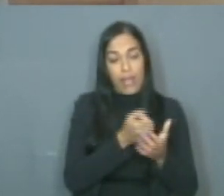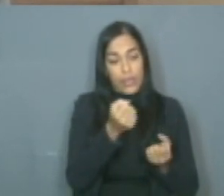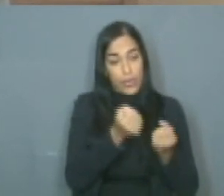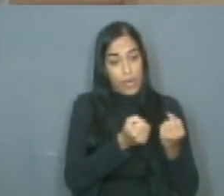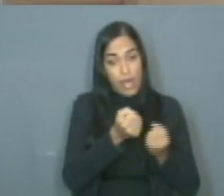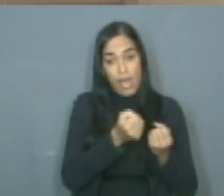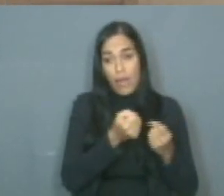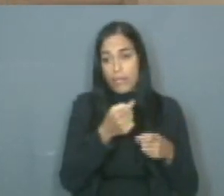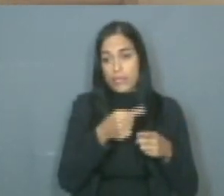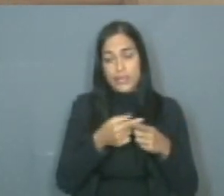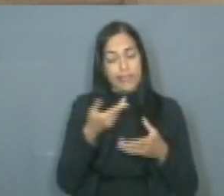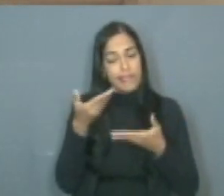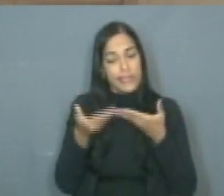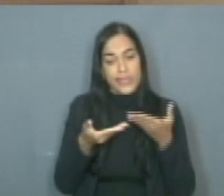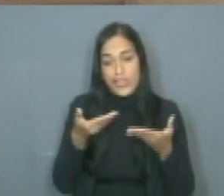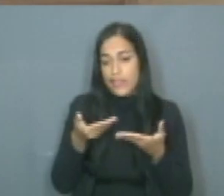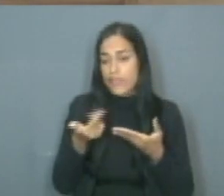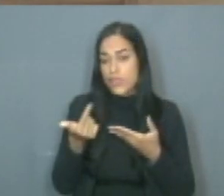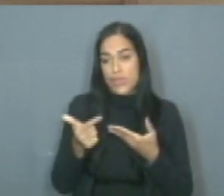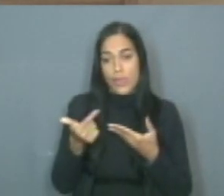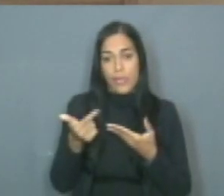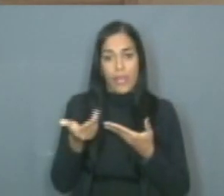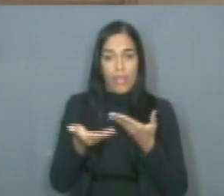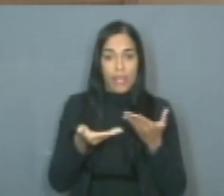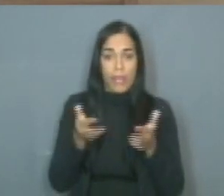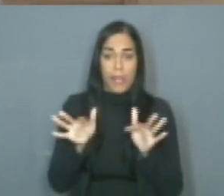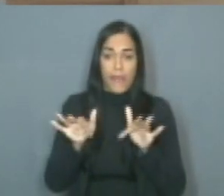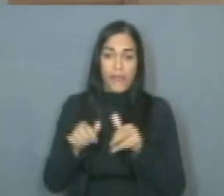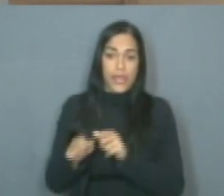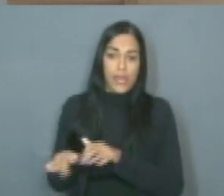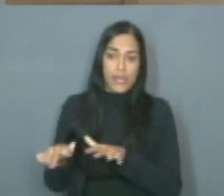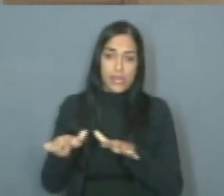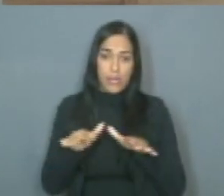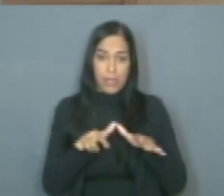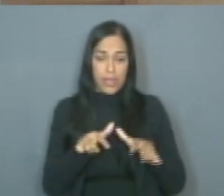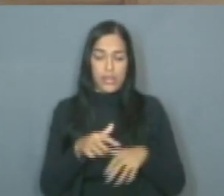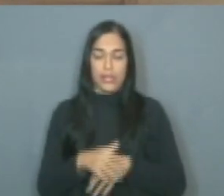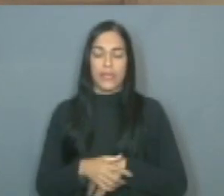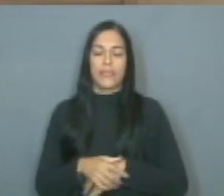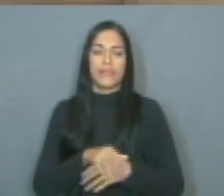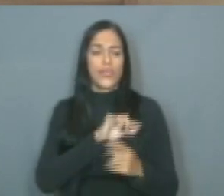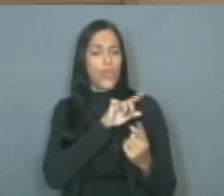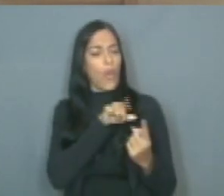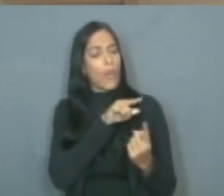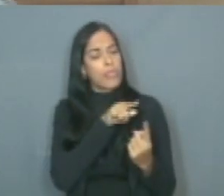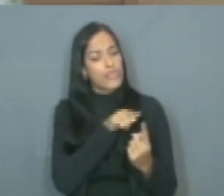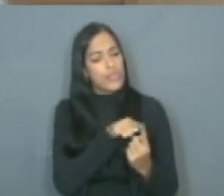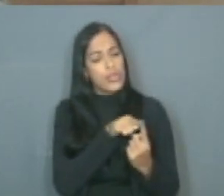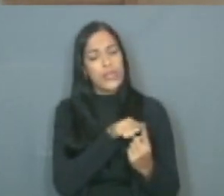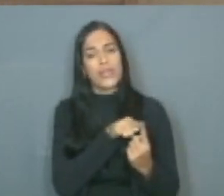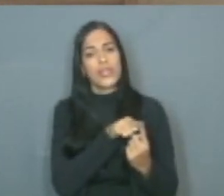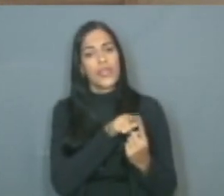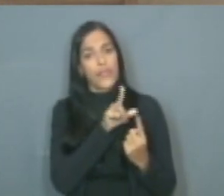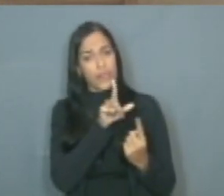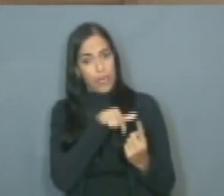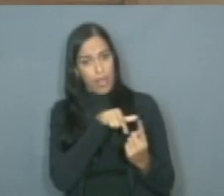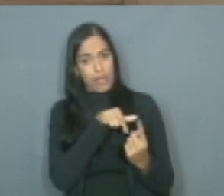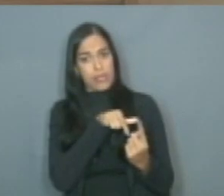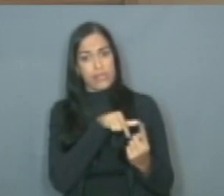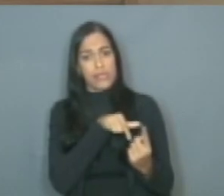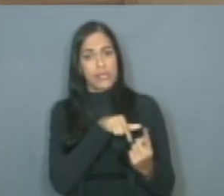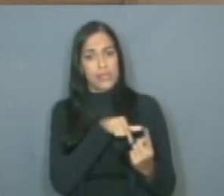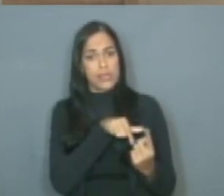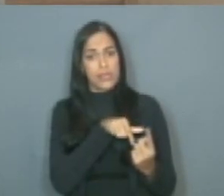serviço não é prestado em finais de semana. E aí muito parece que o objetivo é esse mesmo, é o de aumentar